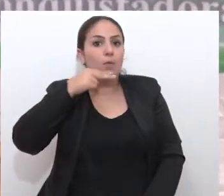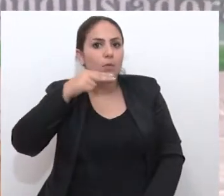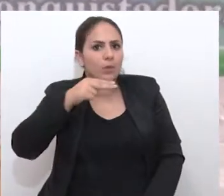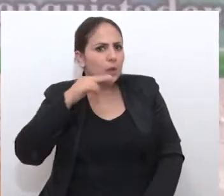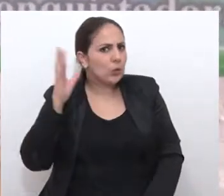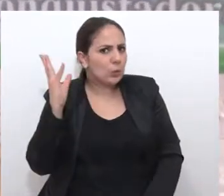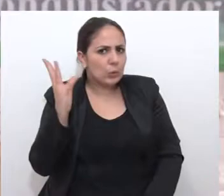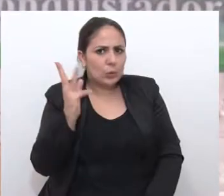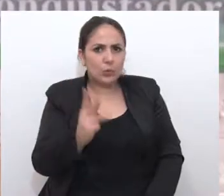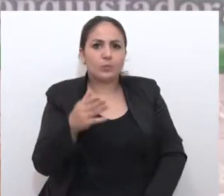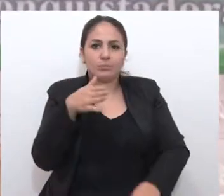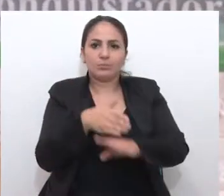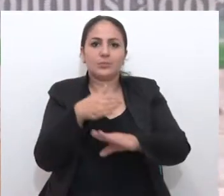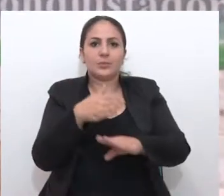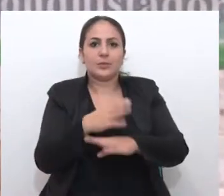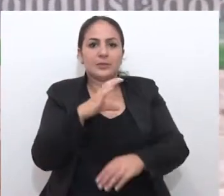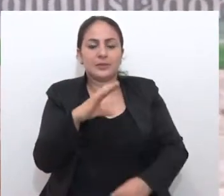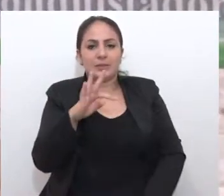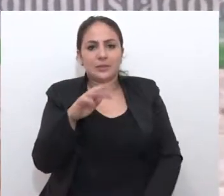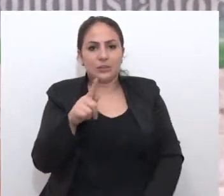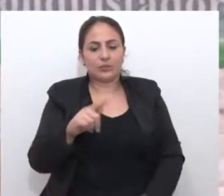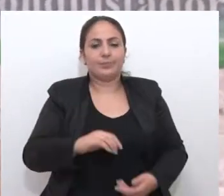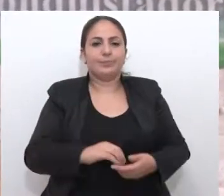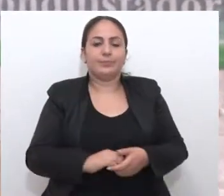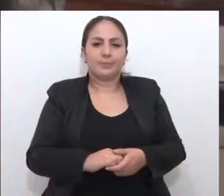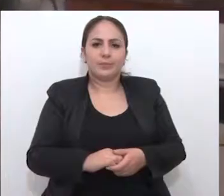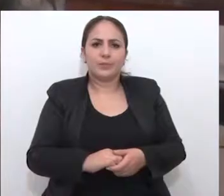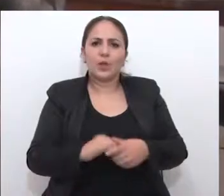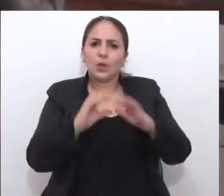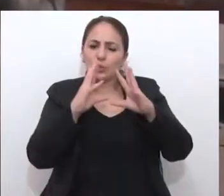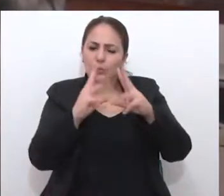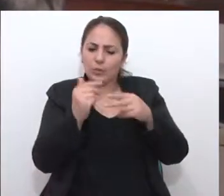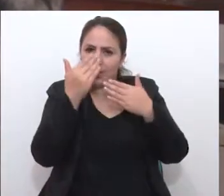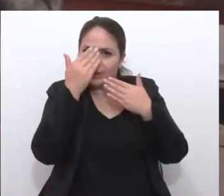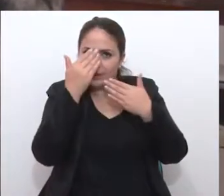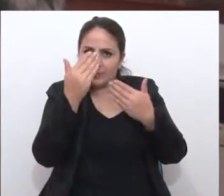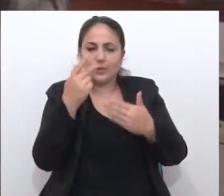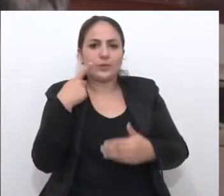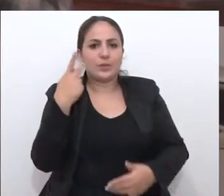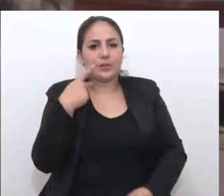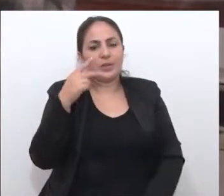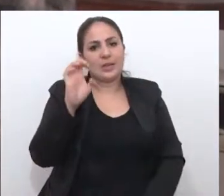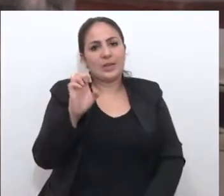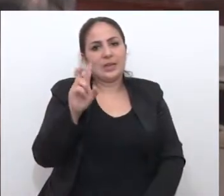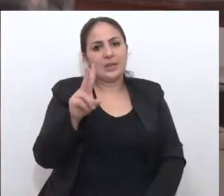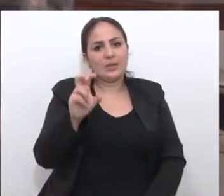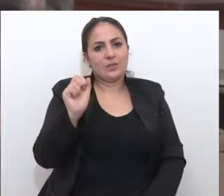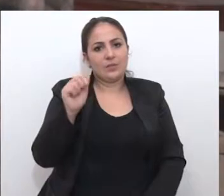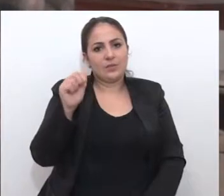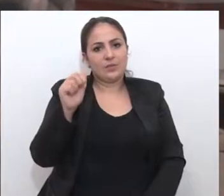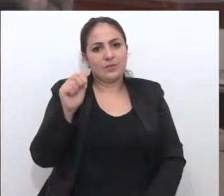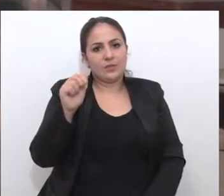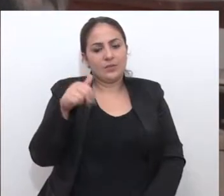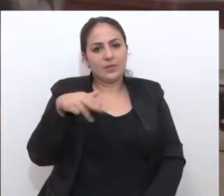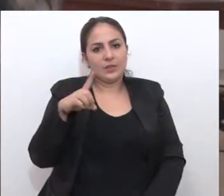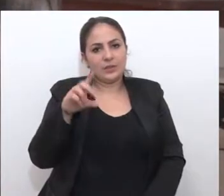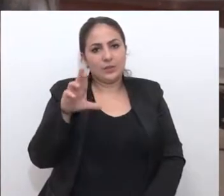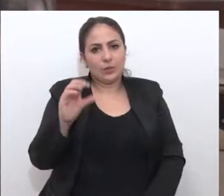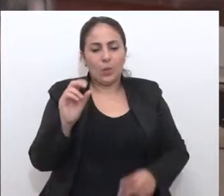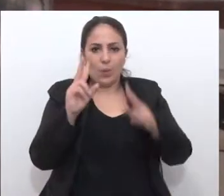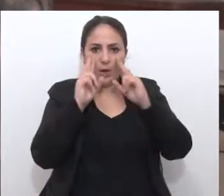dele todos são do CTG. E todos agradeceram ao vereador Evandro Meirelles